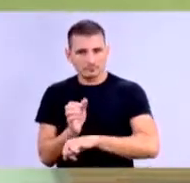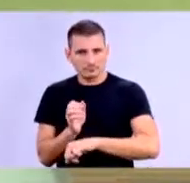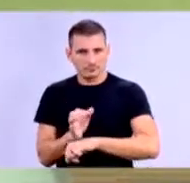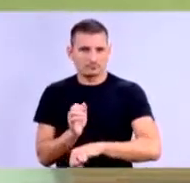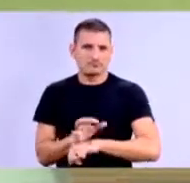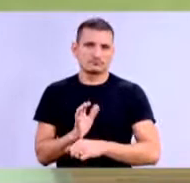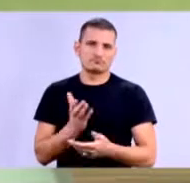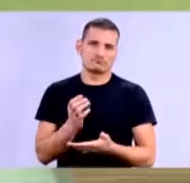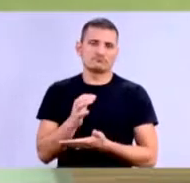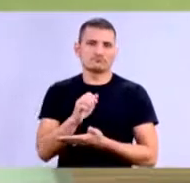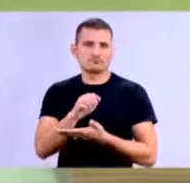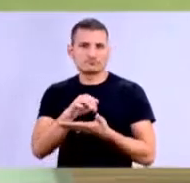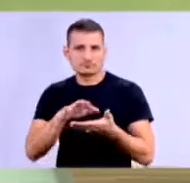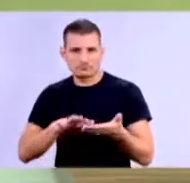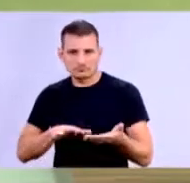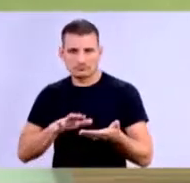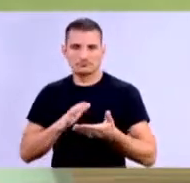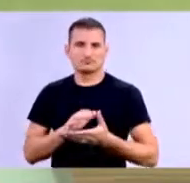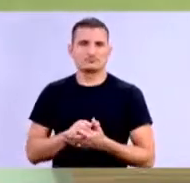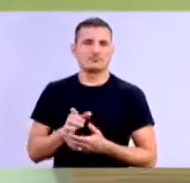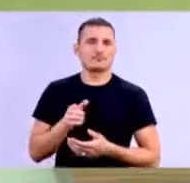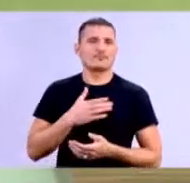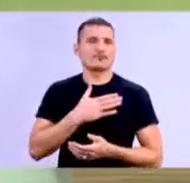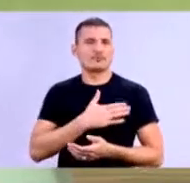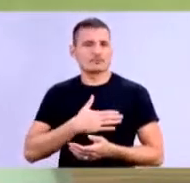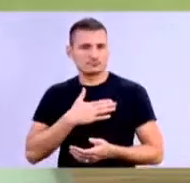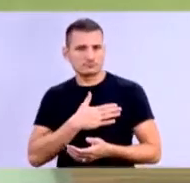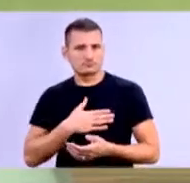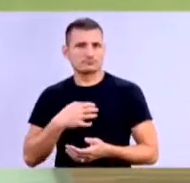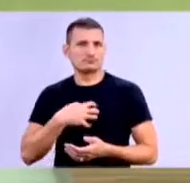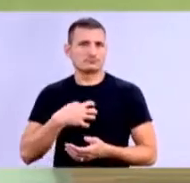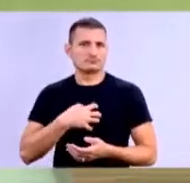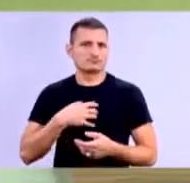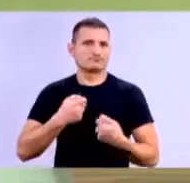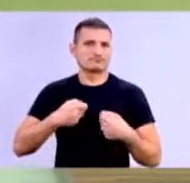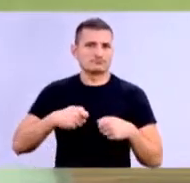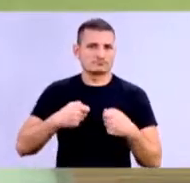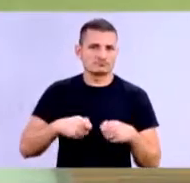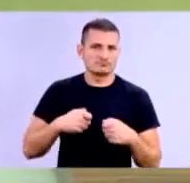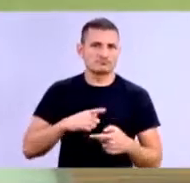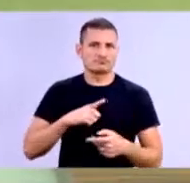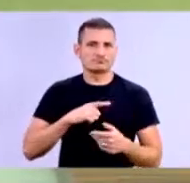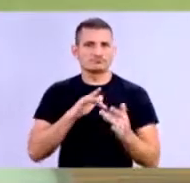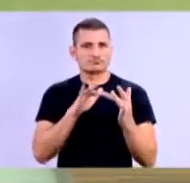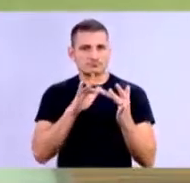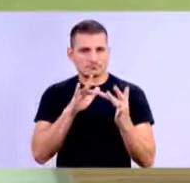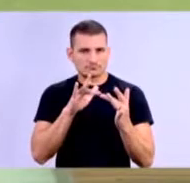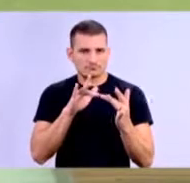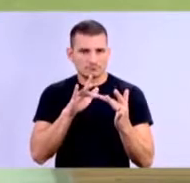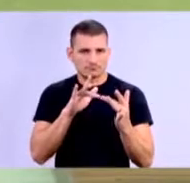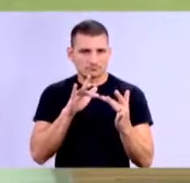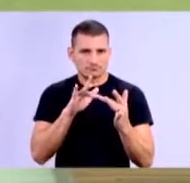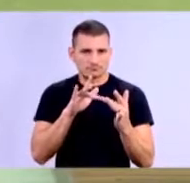determinada atividade, né, que gostam e que sentem a necessidade de ter esse contato. Então, o